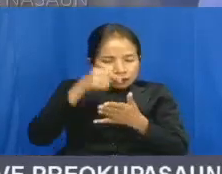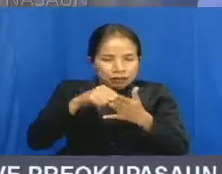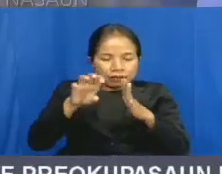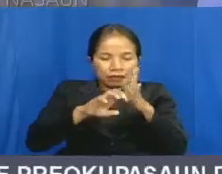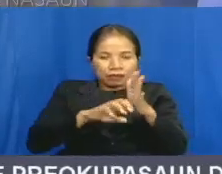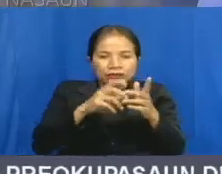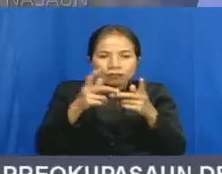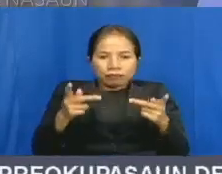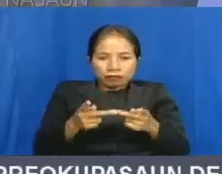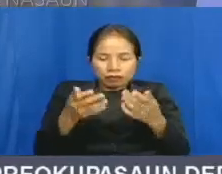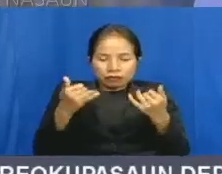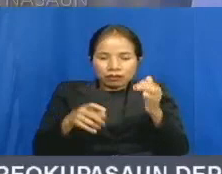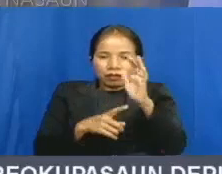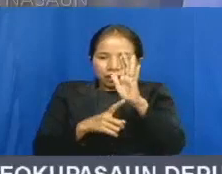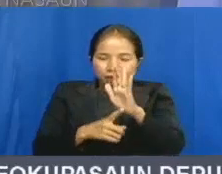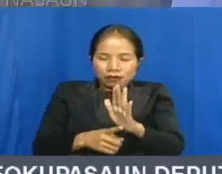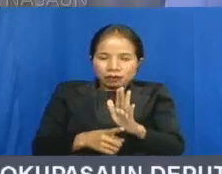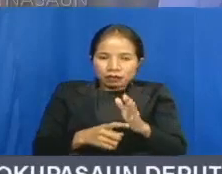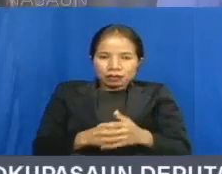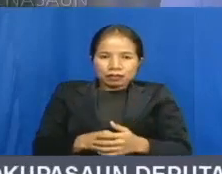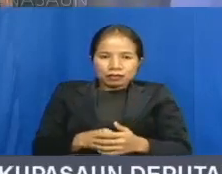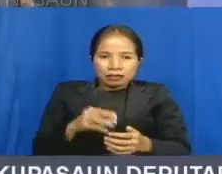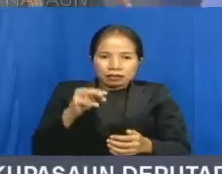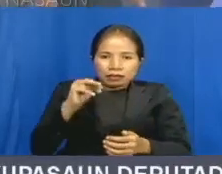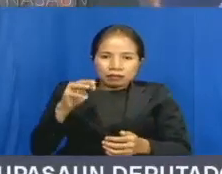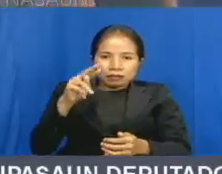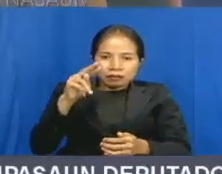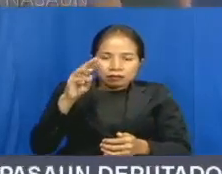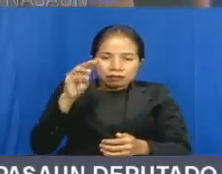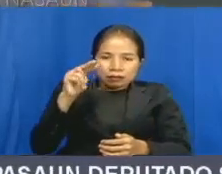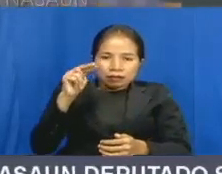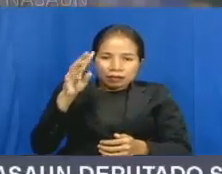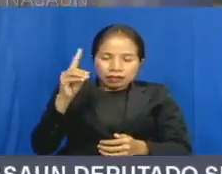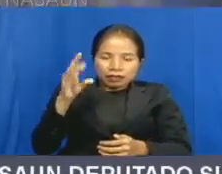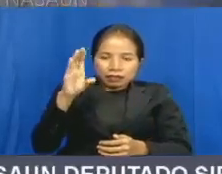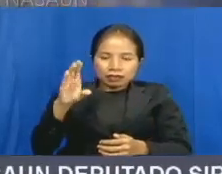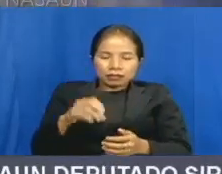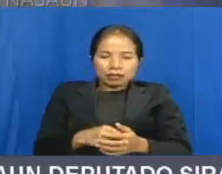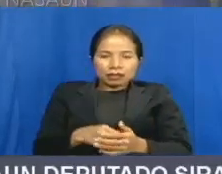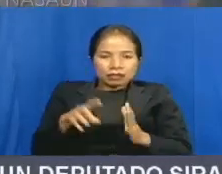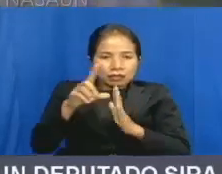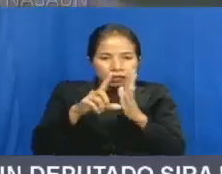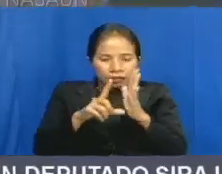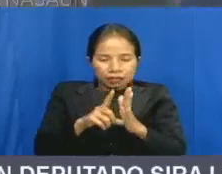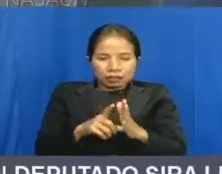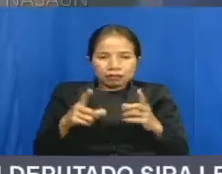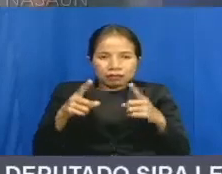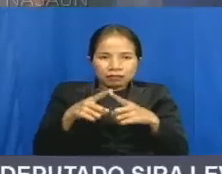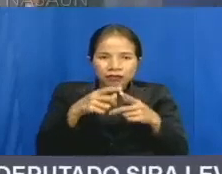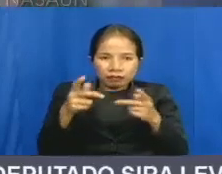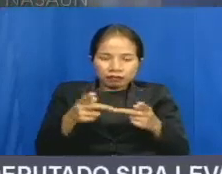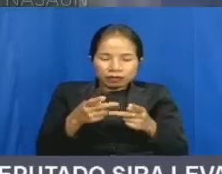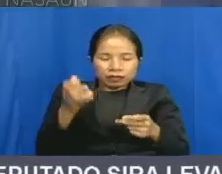né apresenta uma NDC que tá compromisso ser nacional né no lei ser ba biodiversidade né